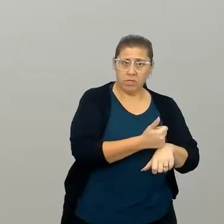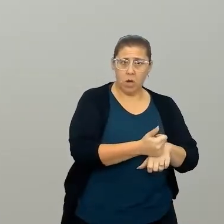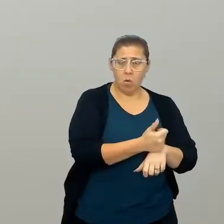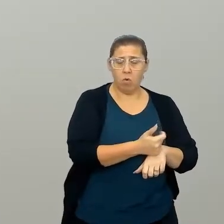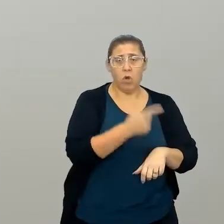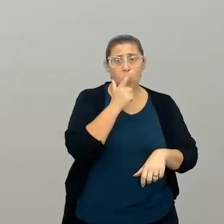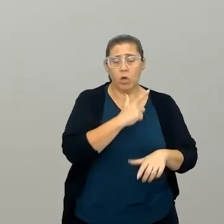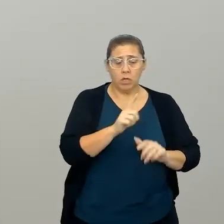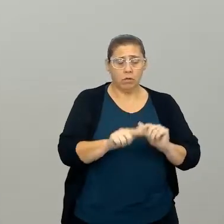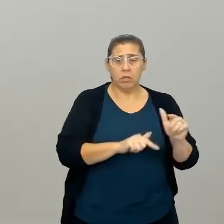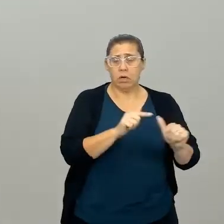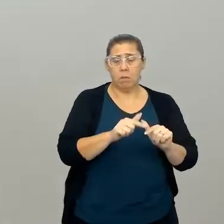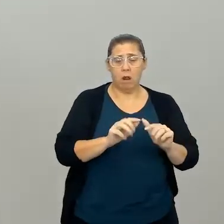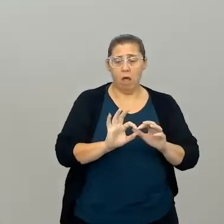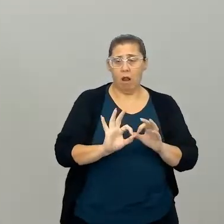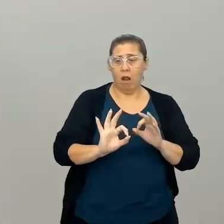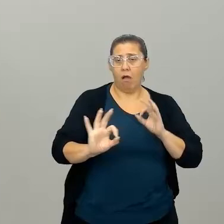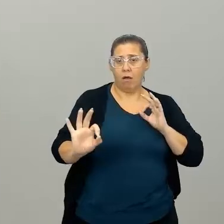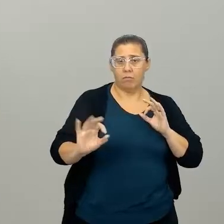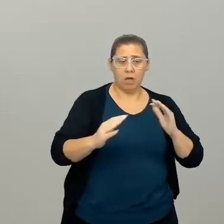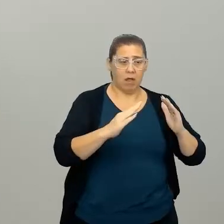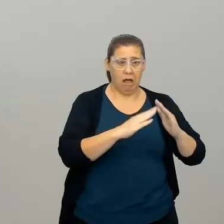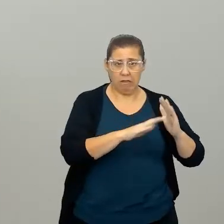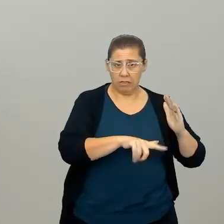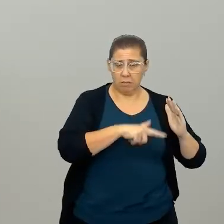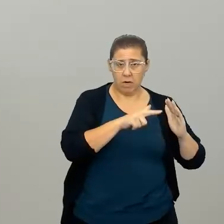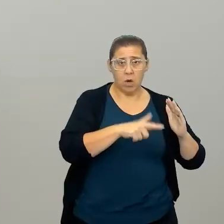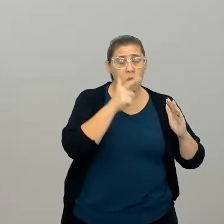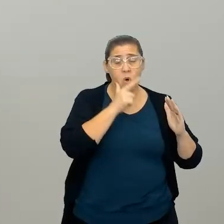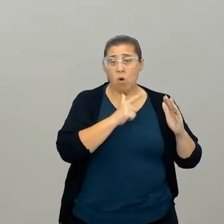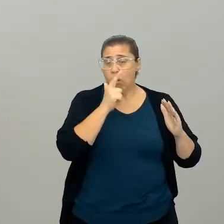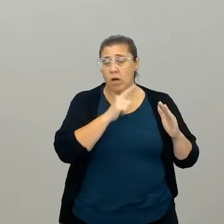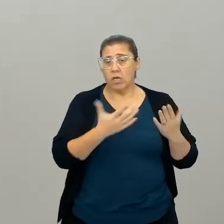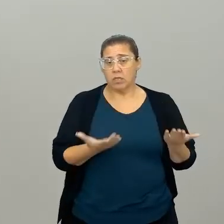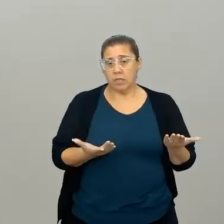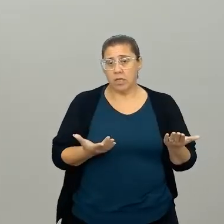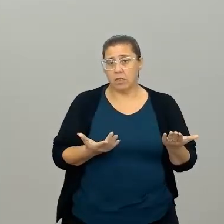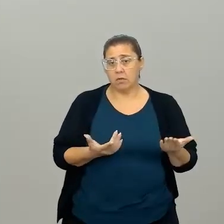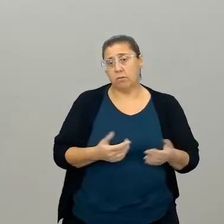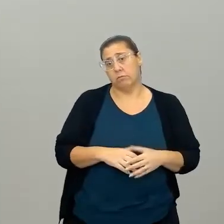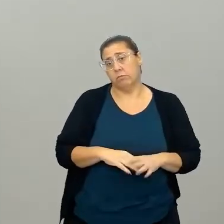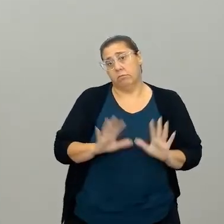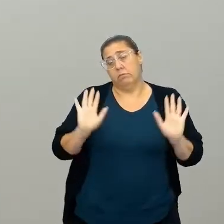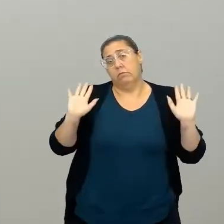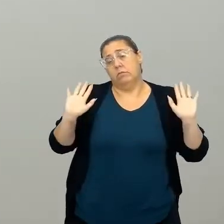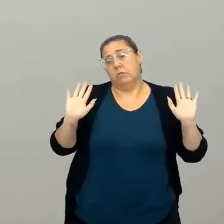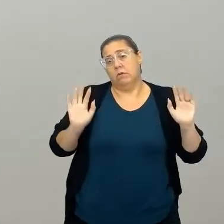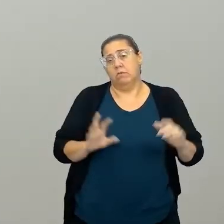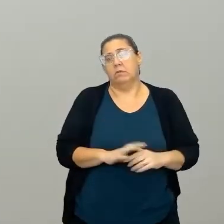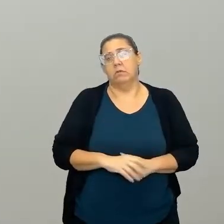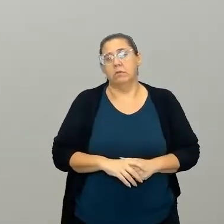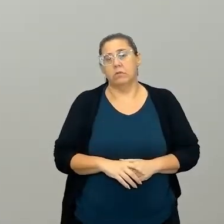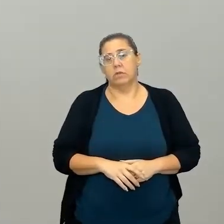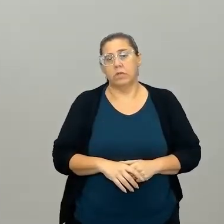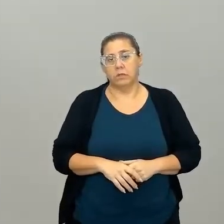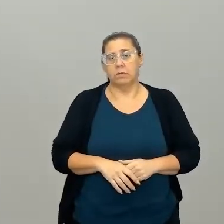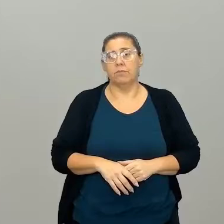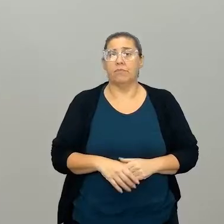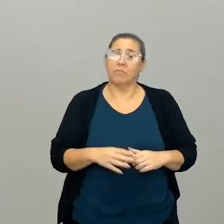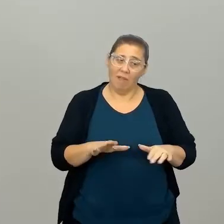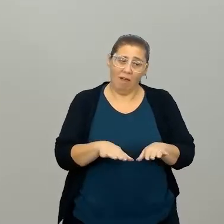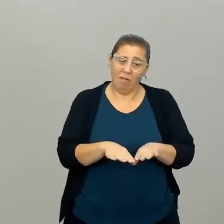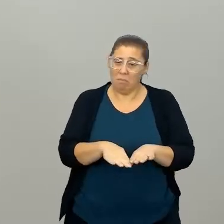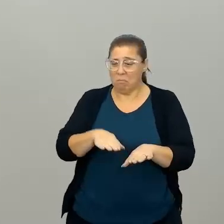remota e que não têm recursos para isso, eles estão de alguma forma num passo um